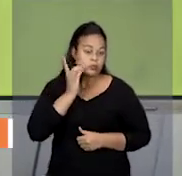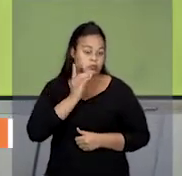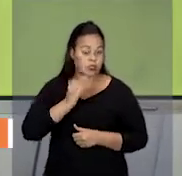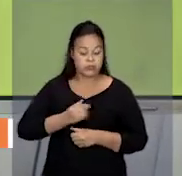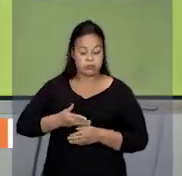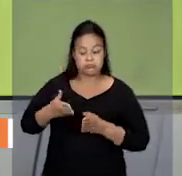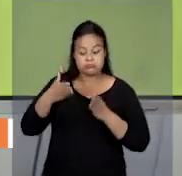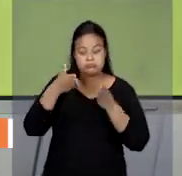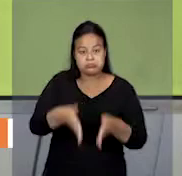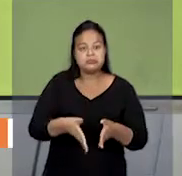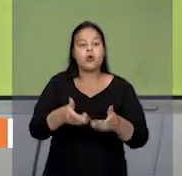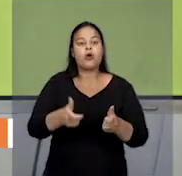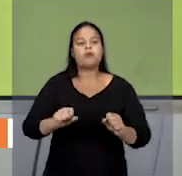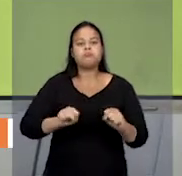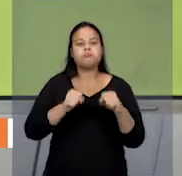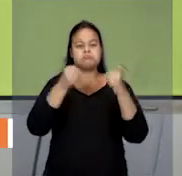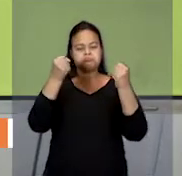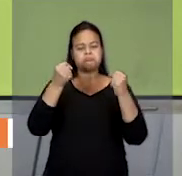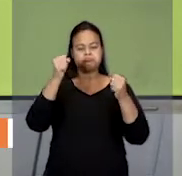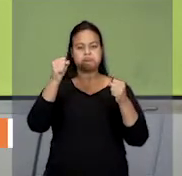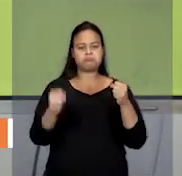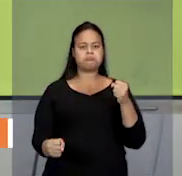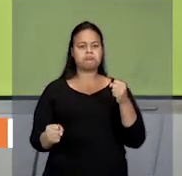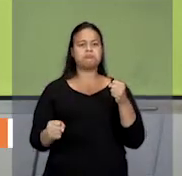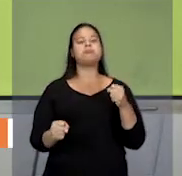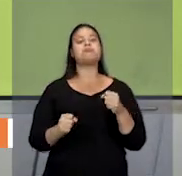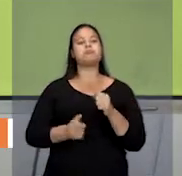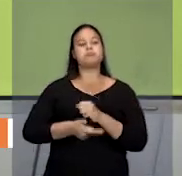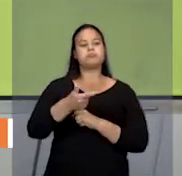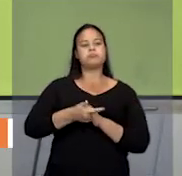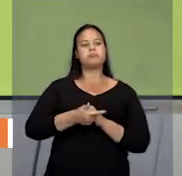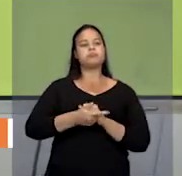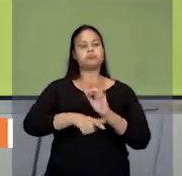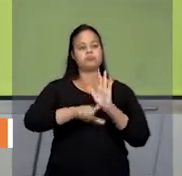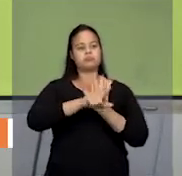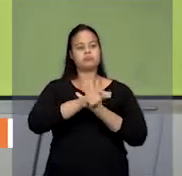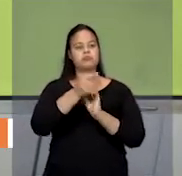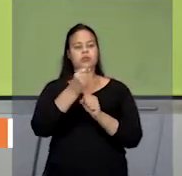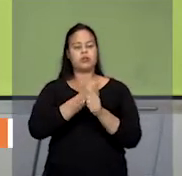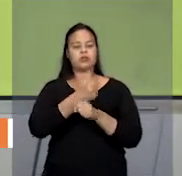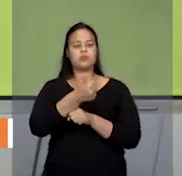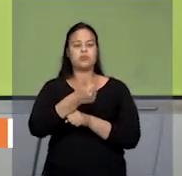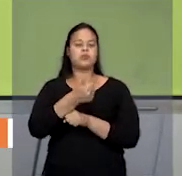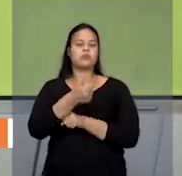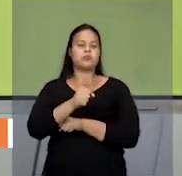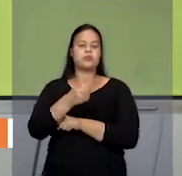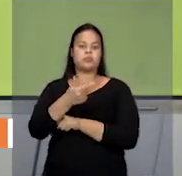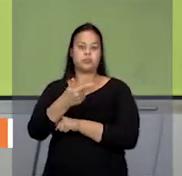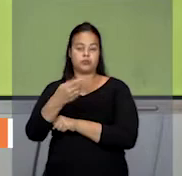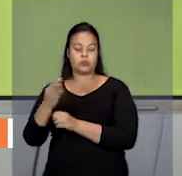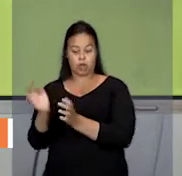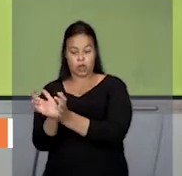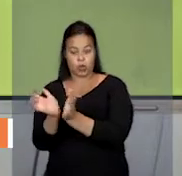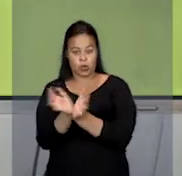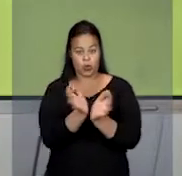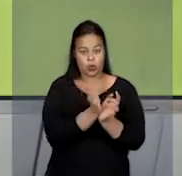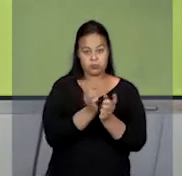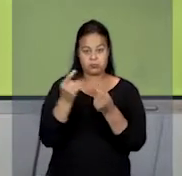Segundo, nós vamos falar sobre a Constituição de 1824. Depois, dos partidos políticos. E as